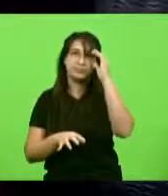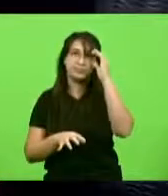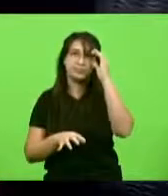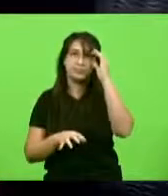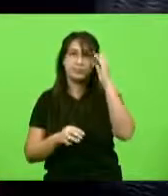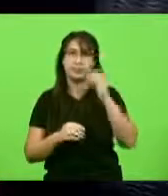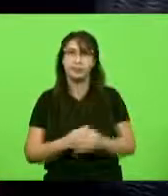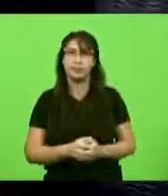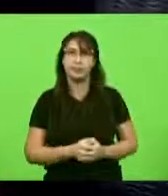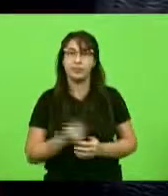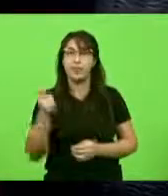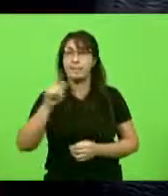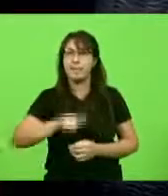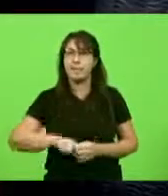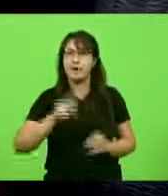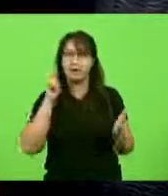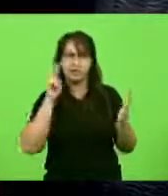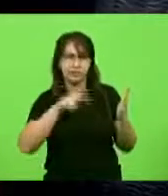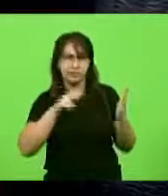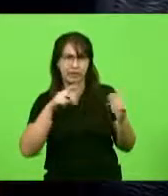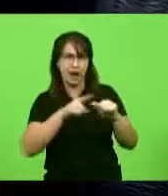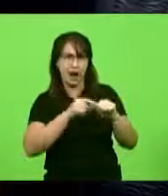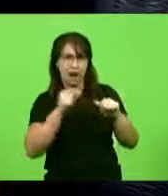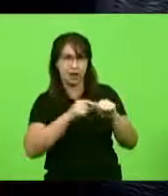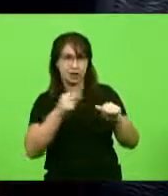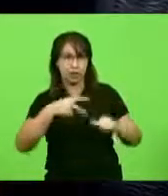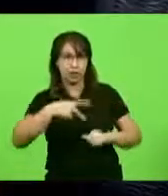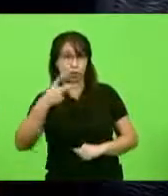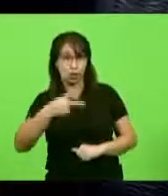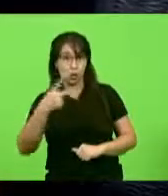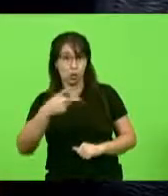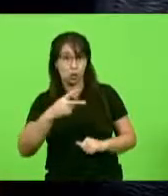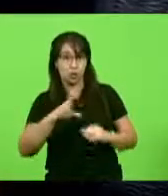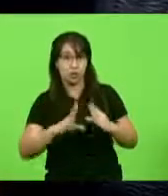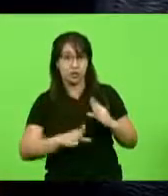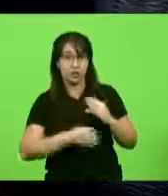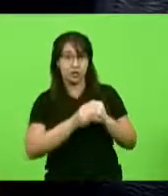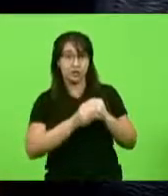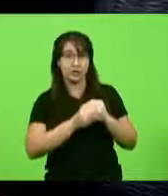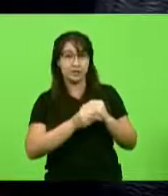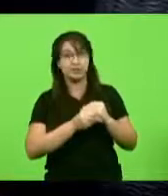estou vendo aqui que esse artigo 2º da submenda